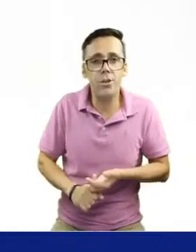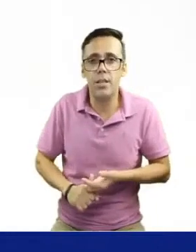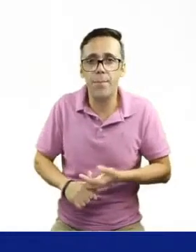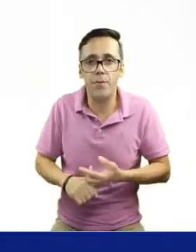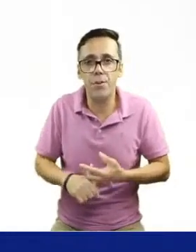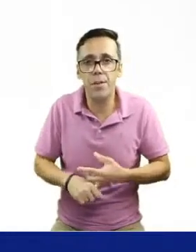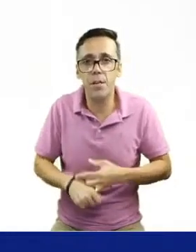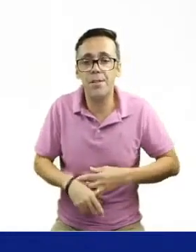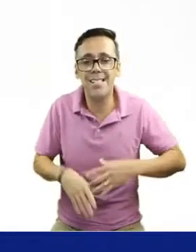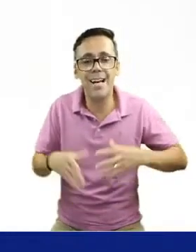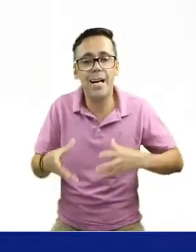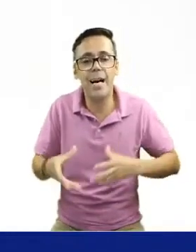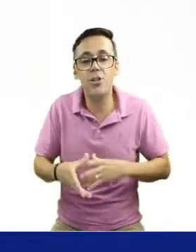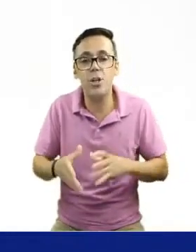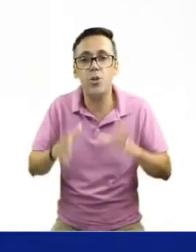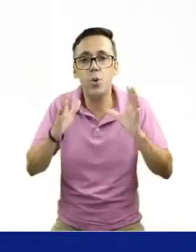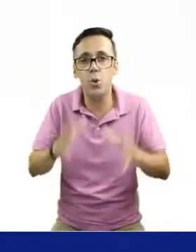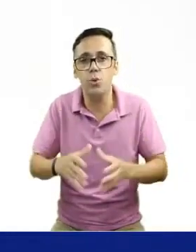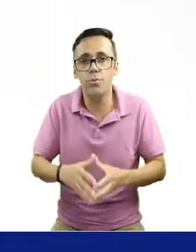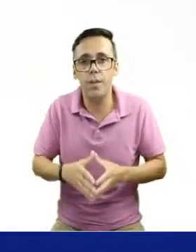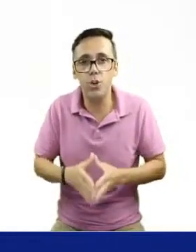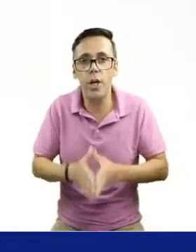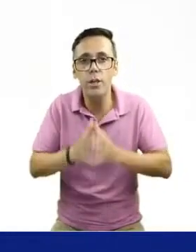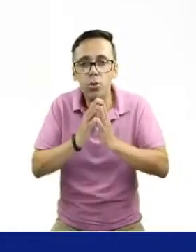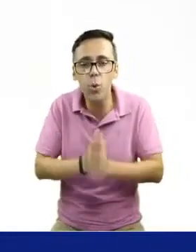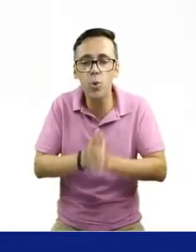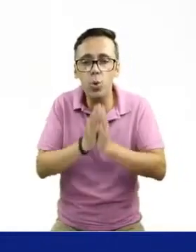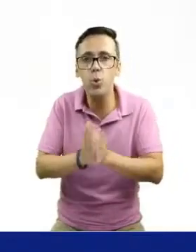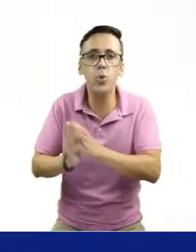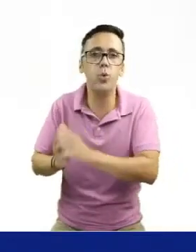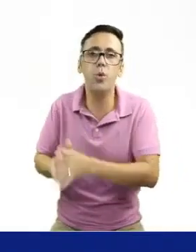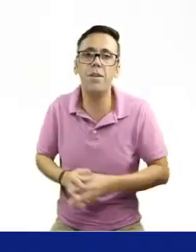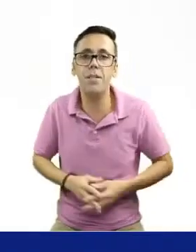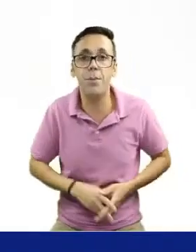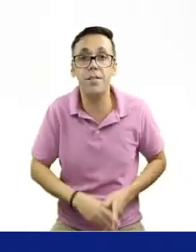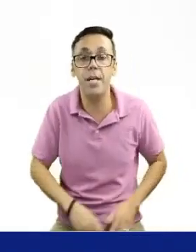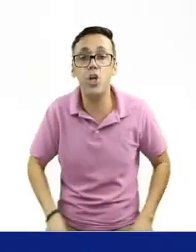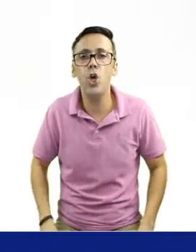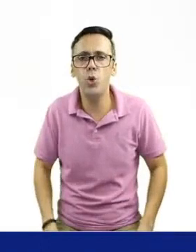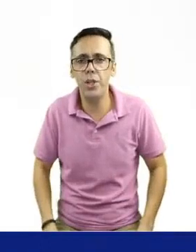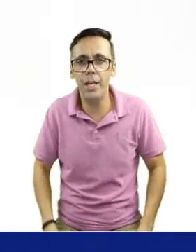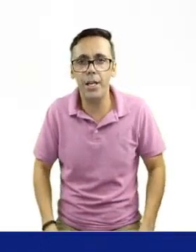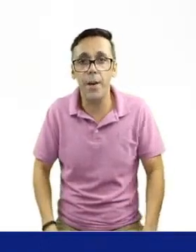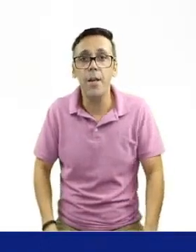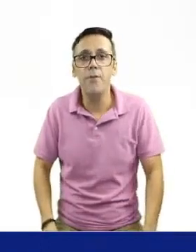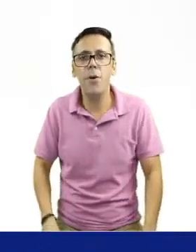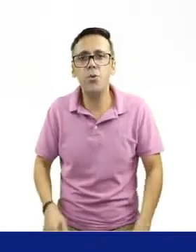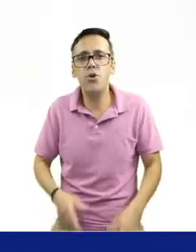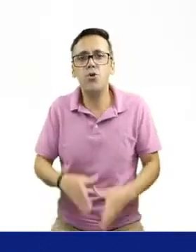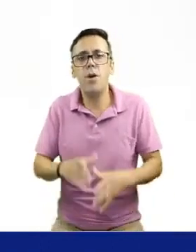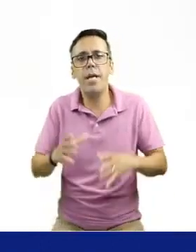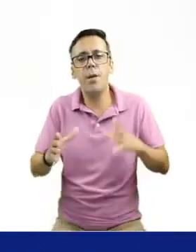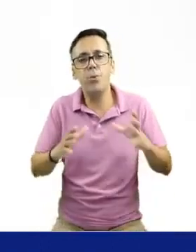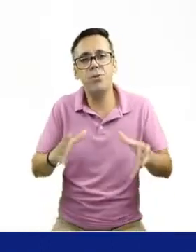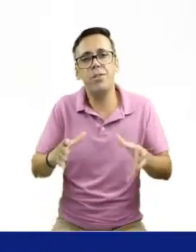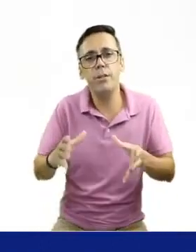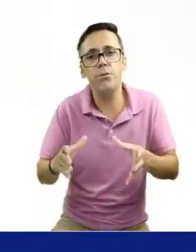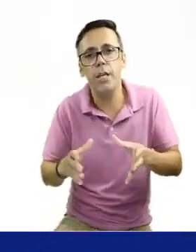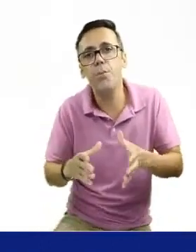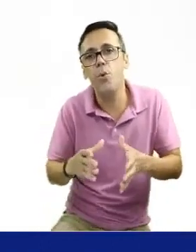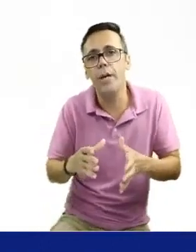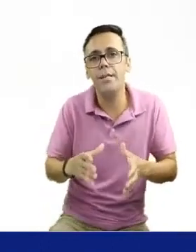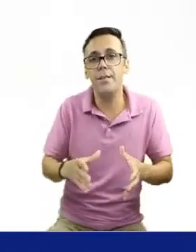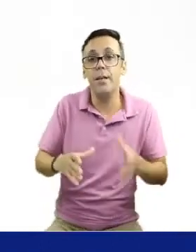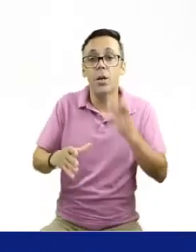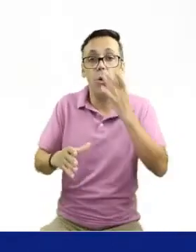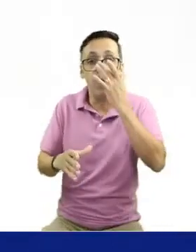podcast os dá para você sacar gente tudo tá joia tudo tudo tudo essa presente no telegram vamos continuar aí por